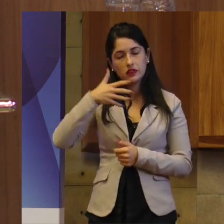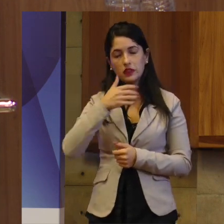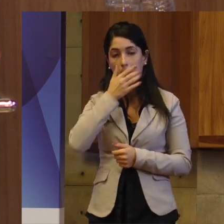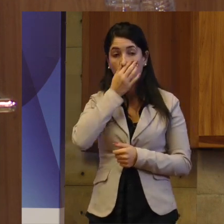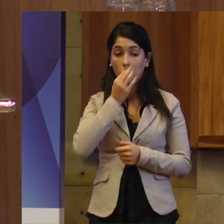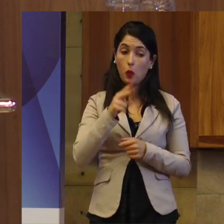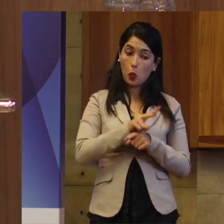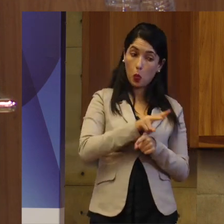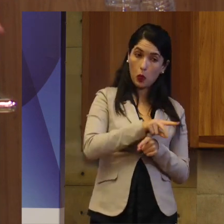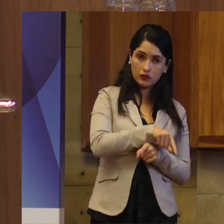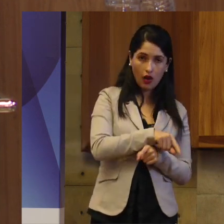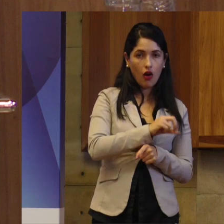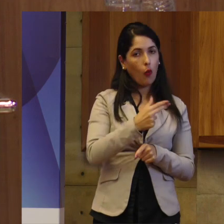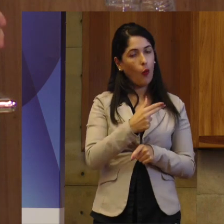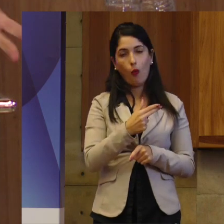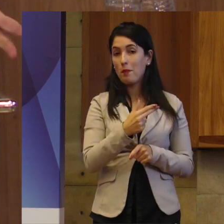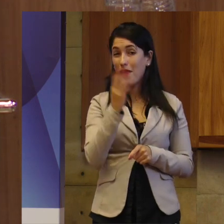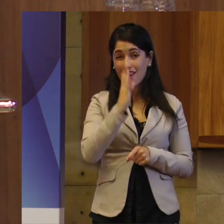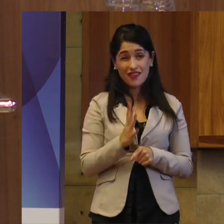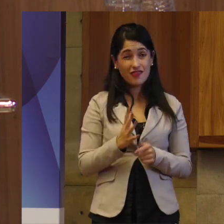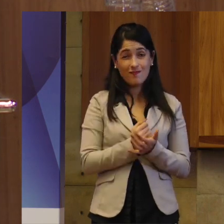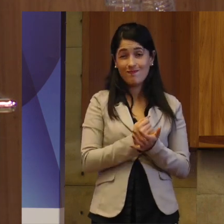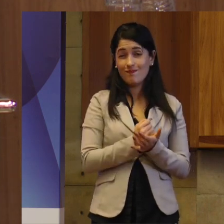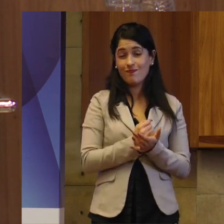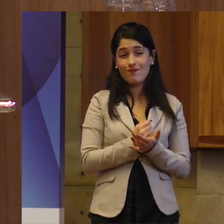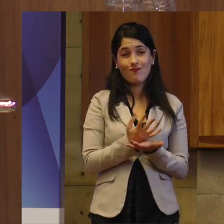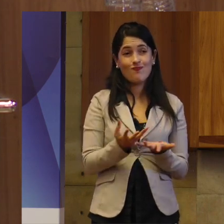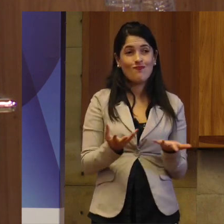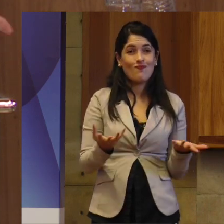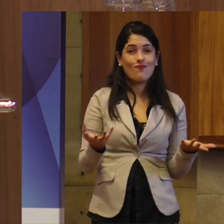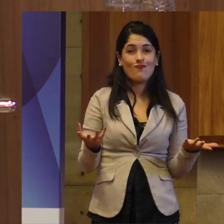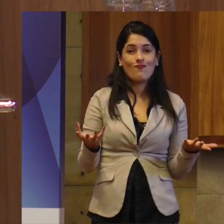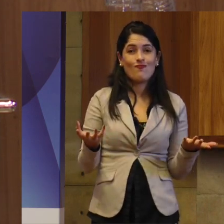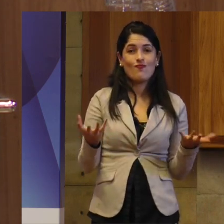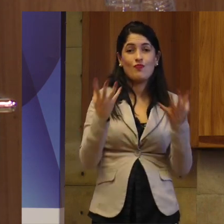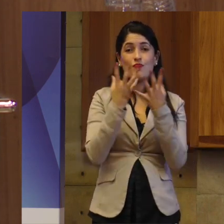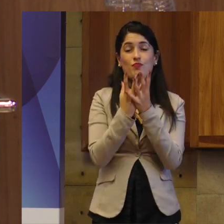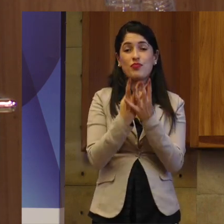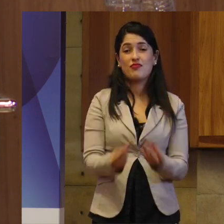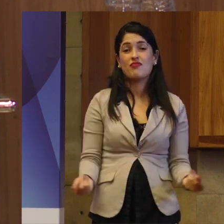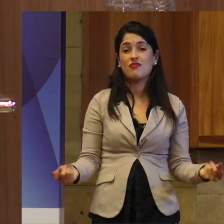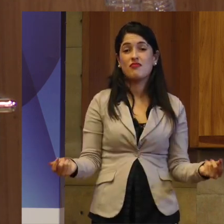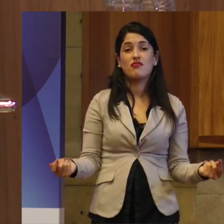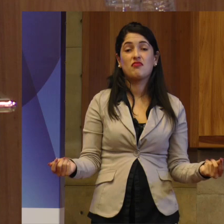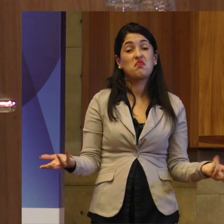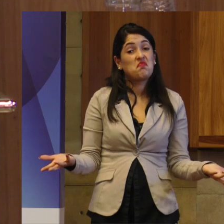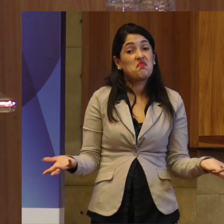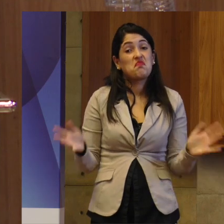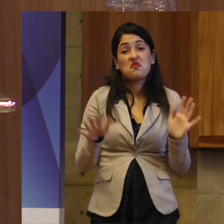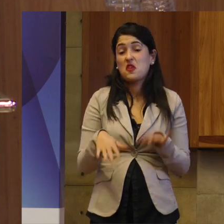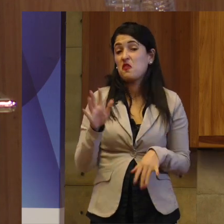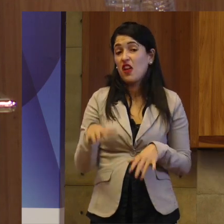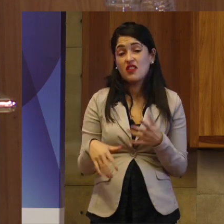cuida dele, ou a gente está condenado a, não sei, desaparecer como país, talvez seja a